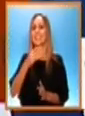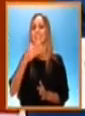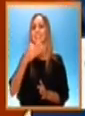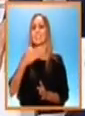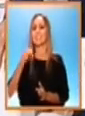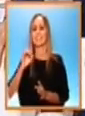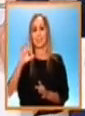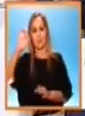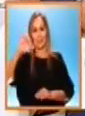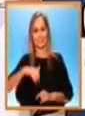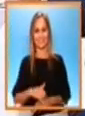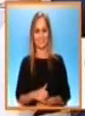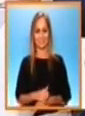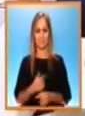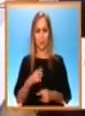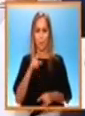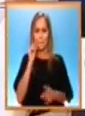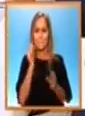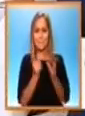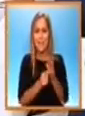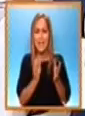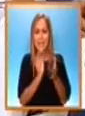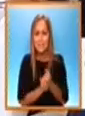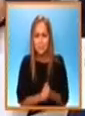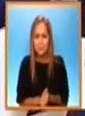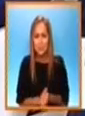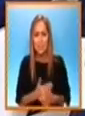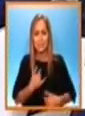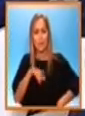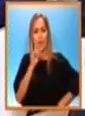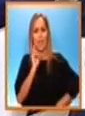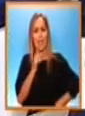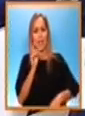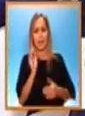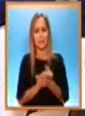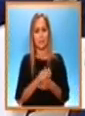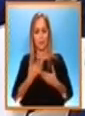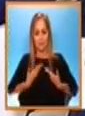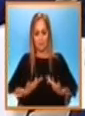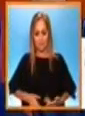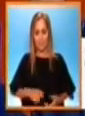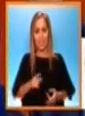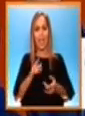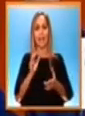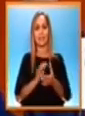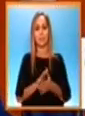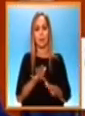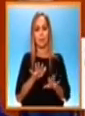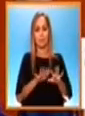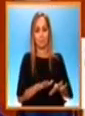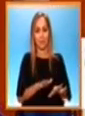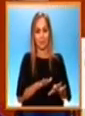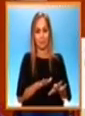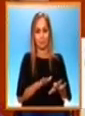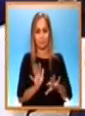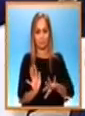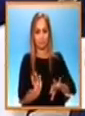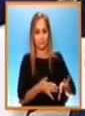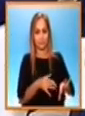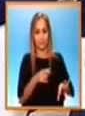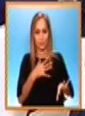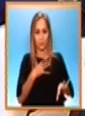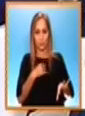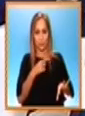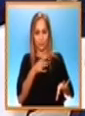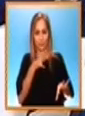Marido desta senhora. É verdade. Mas casou. Vanessa. E estás com o vestido de casamento? Conta-nos. Fazemos aqui um interregno agora aqui no, na parte do vestido. Gostaste como ela